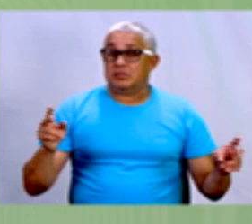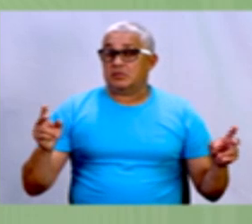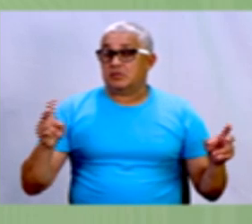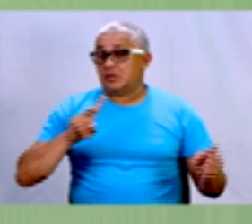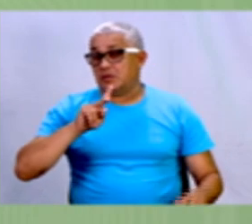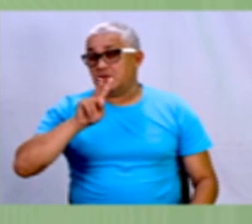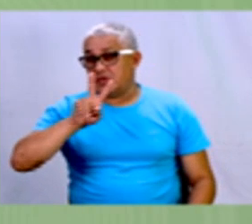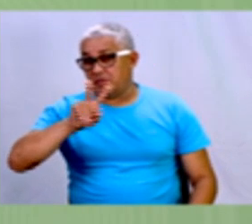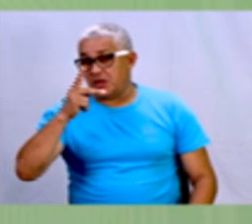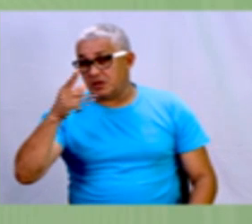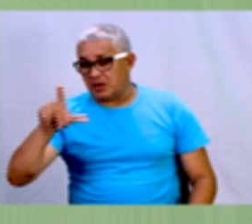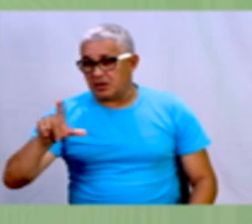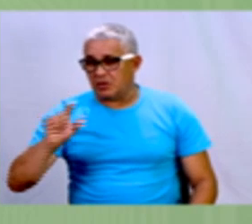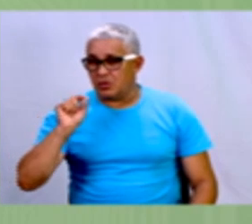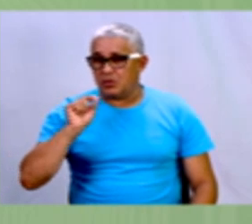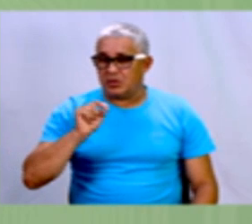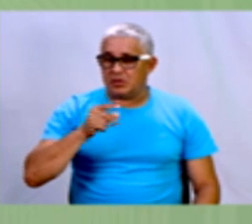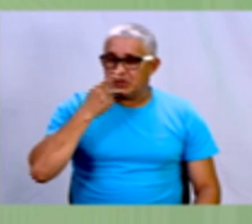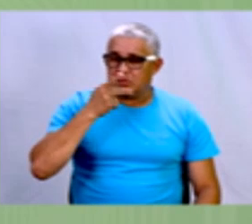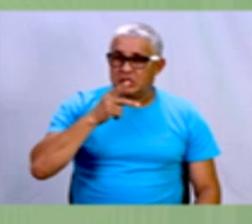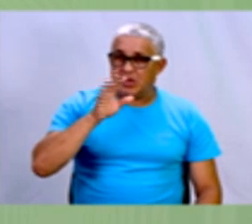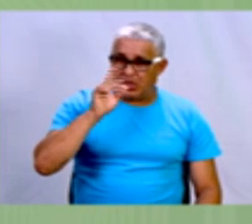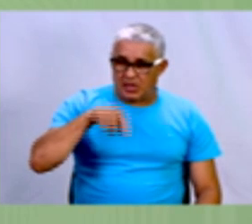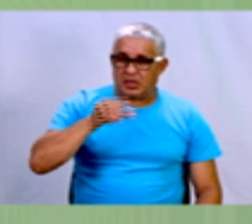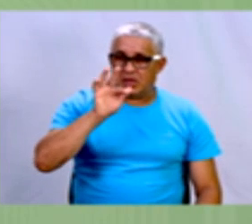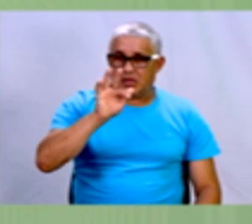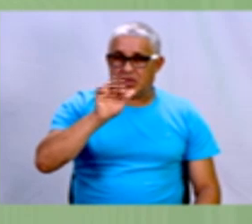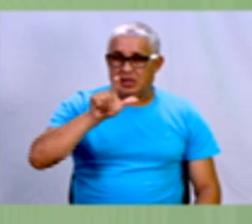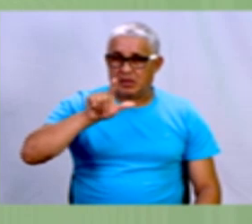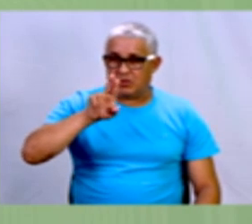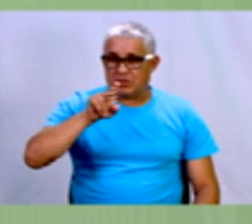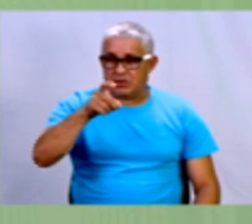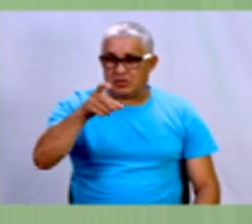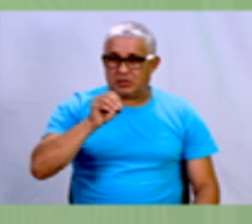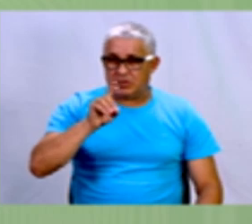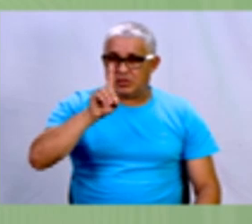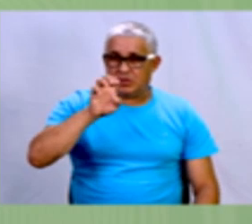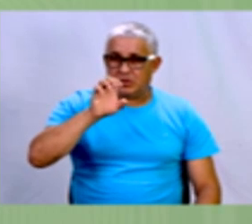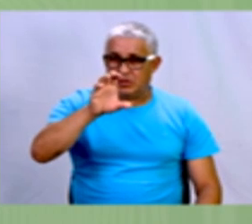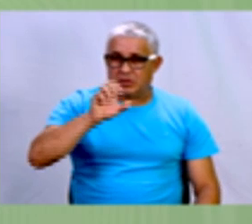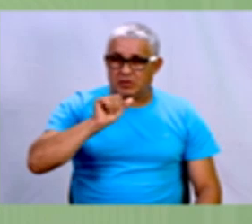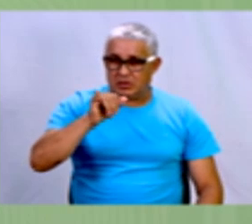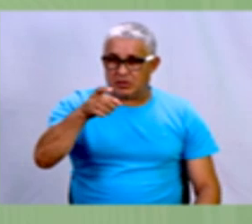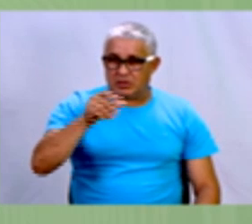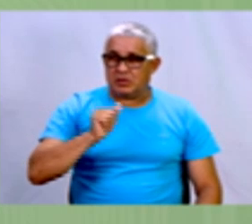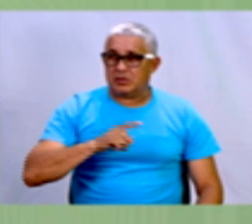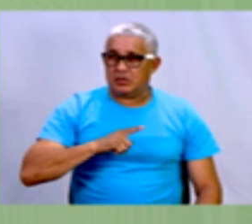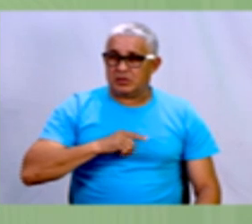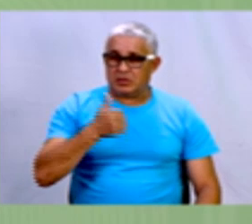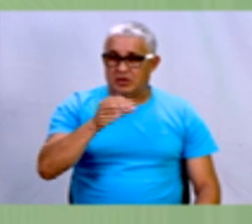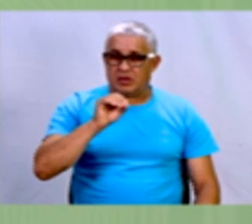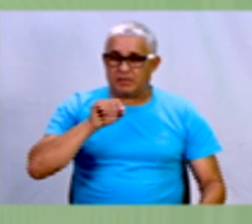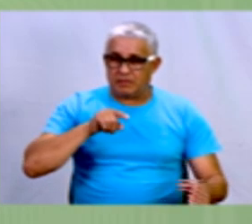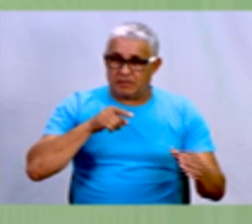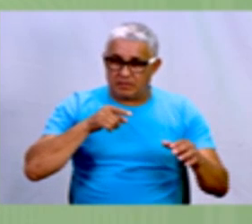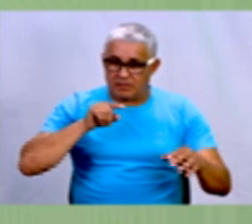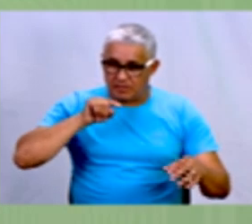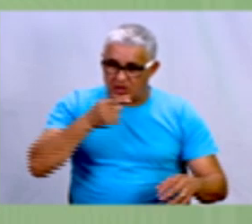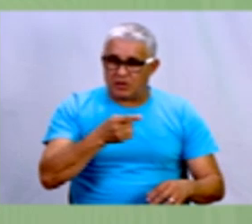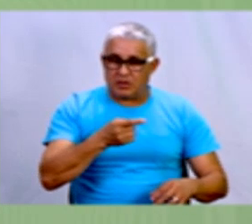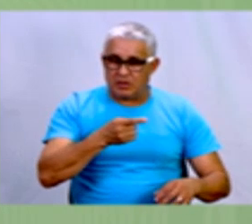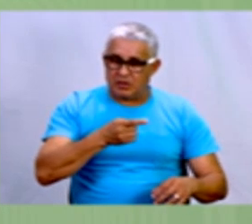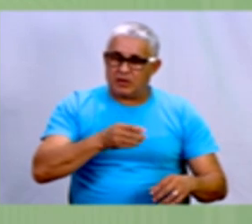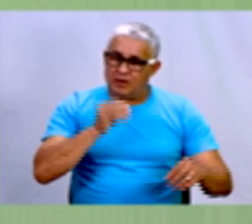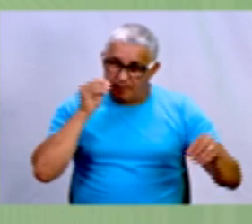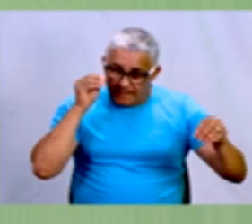falando da TIR, a gente está falando do fluxo de caixa. Então, aqui eu tenho uma saída de 10.000 e se eu tive 2 entradas de 6.000 aqui,